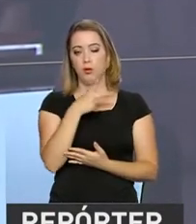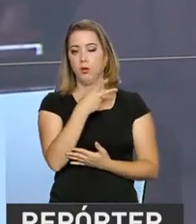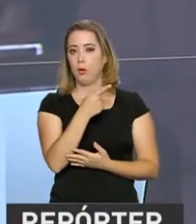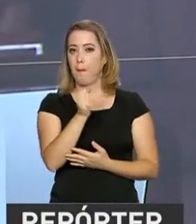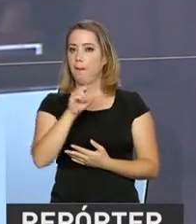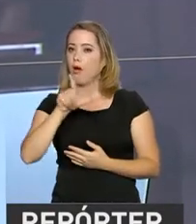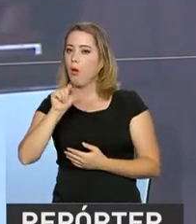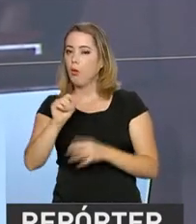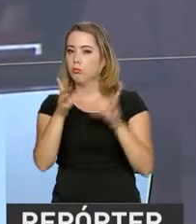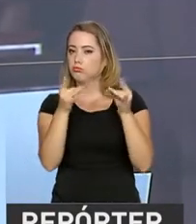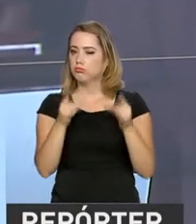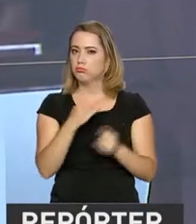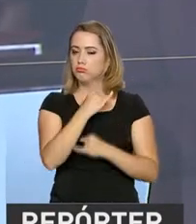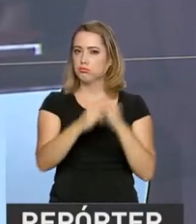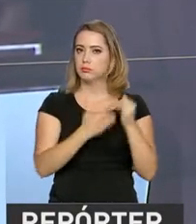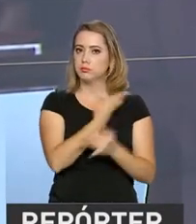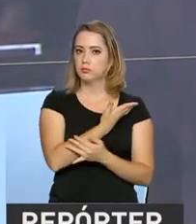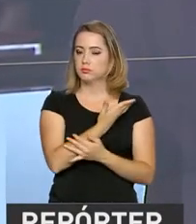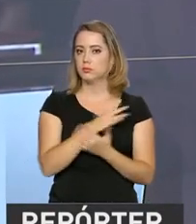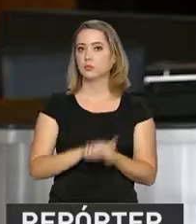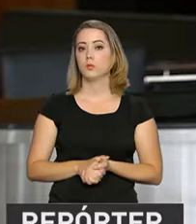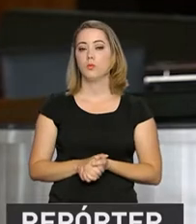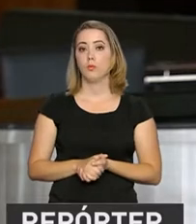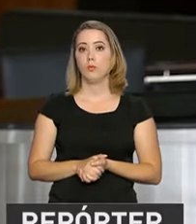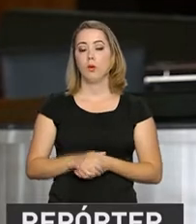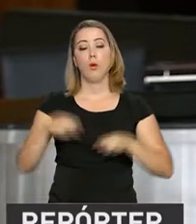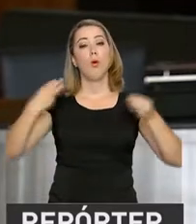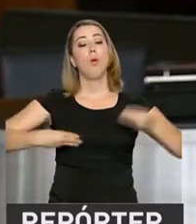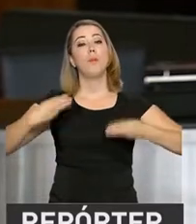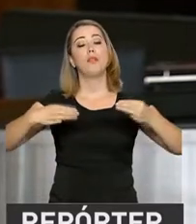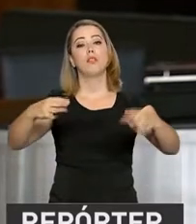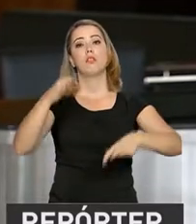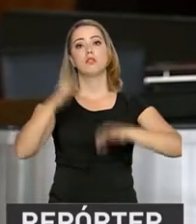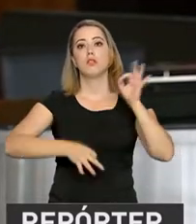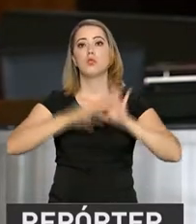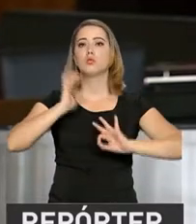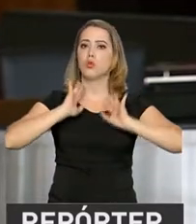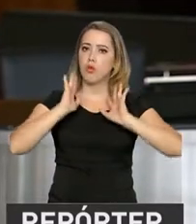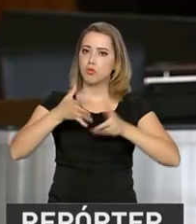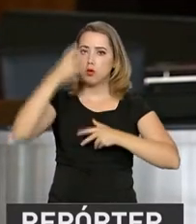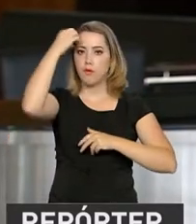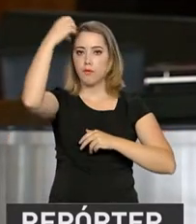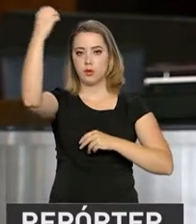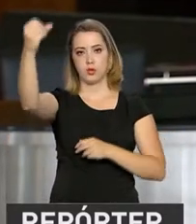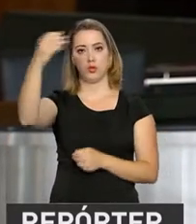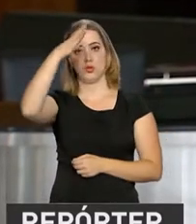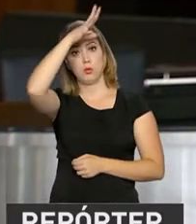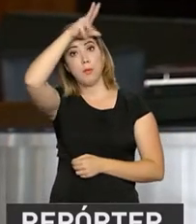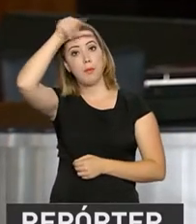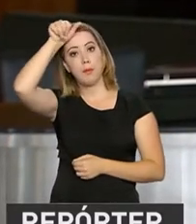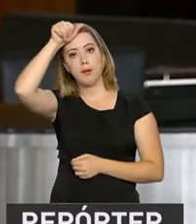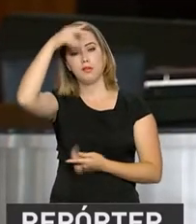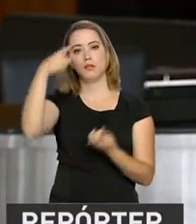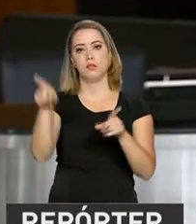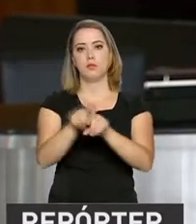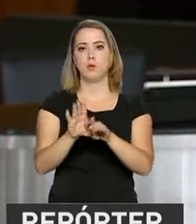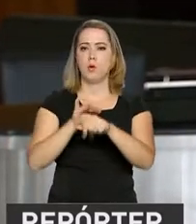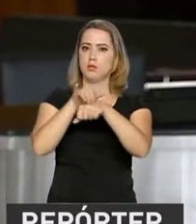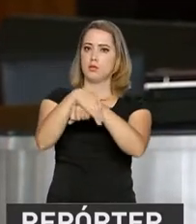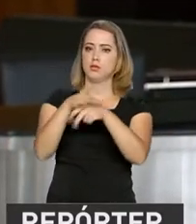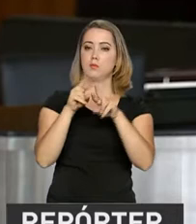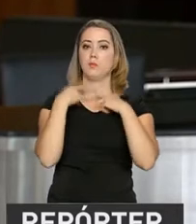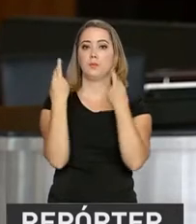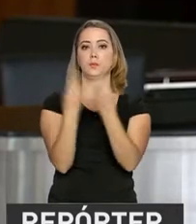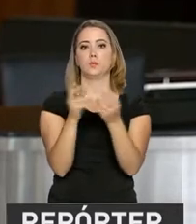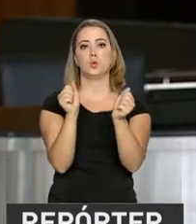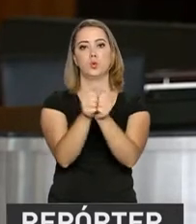o leandro boa tarde o ministro da justiça alexandre de moraes já está a caminho de manaus à noite se reúne com o governador josé